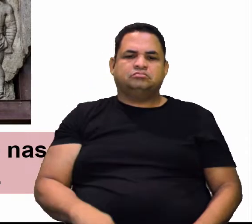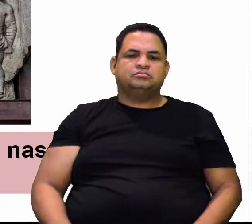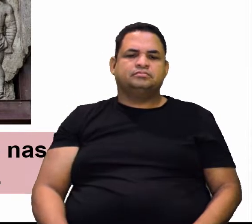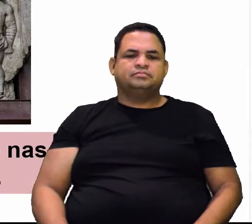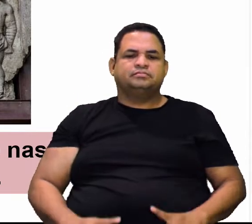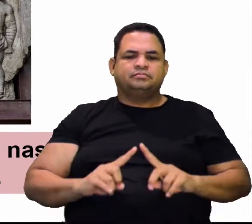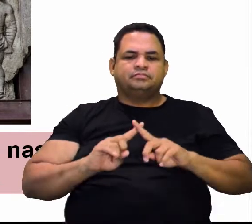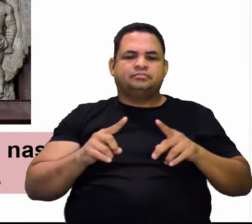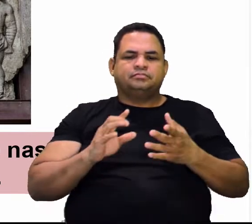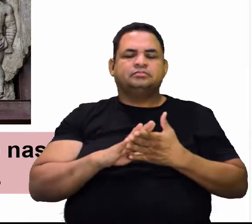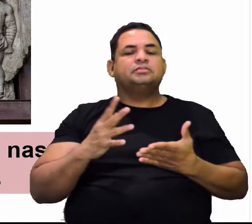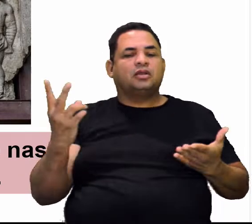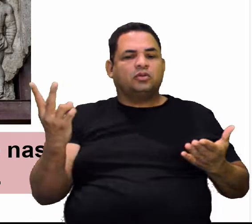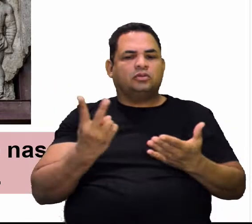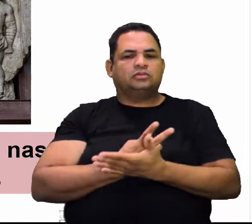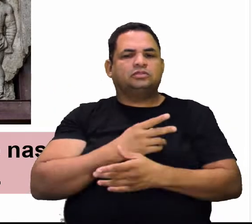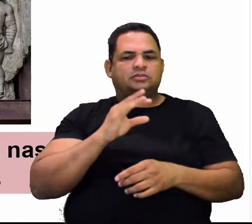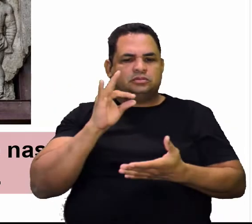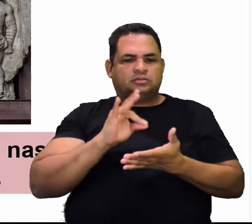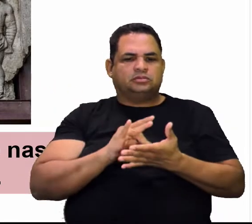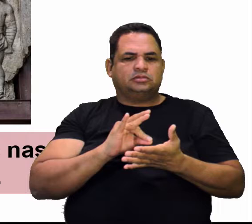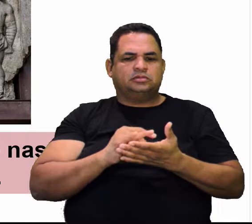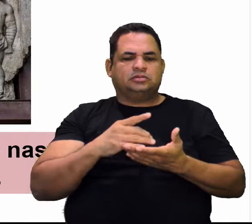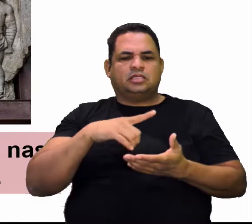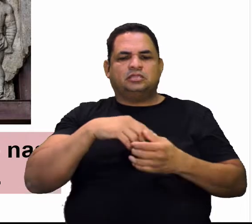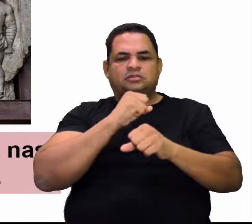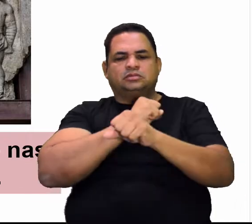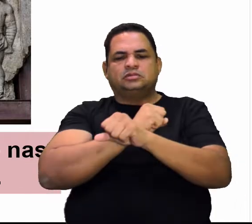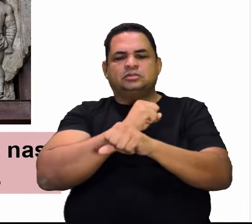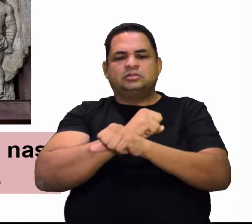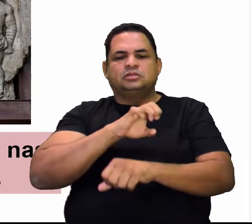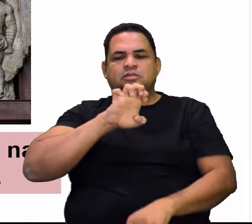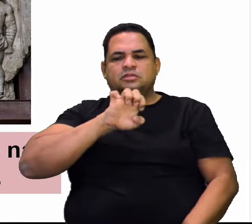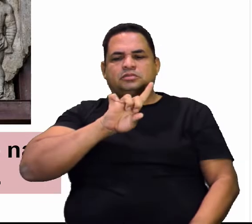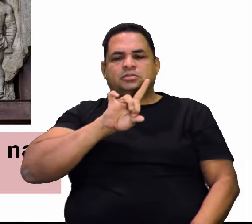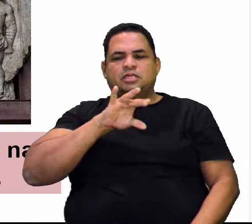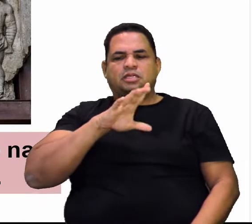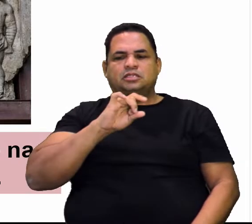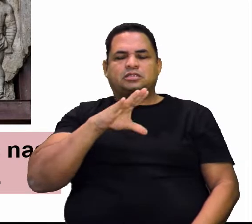ficção, mas existiu um escravo chamado Espartaco que vai